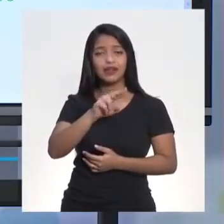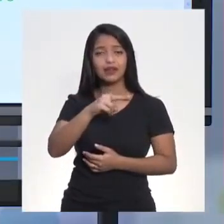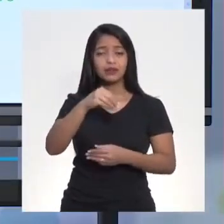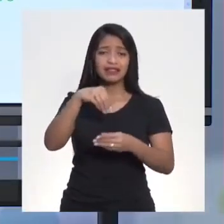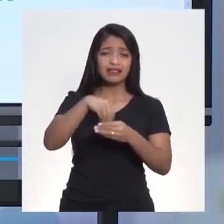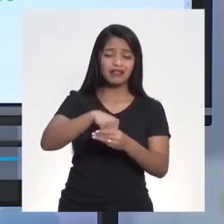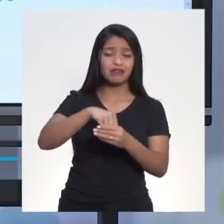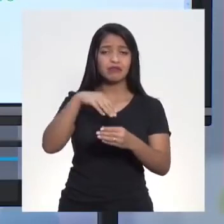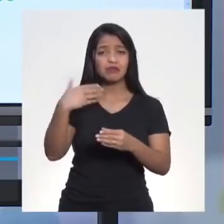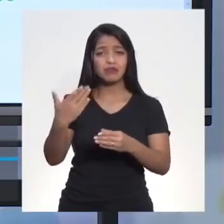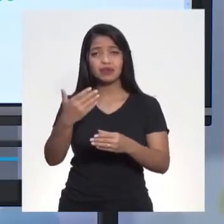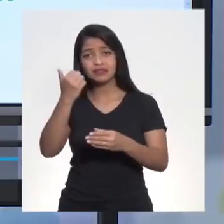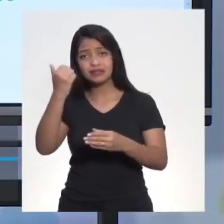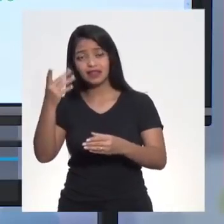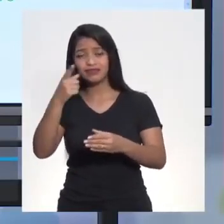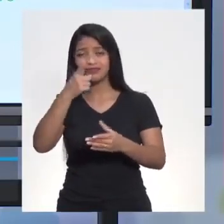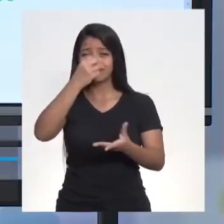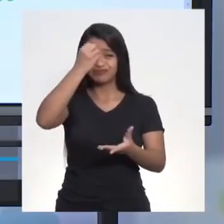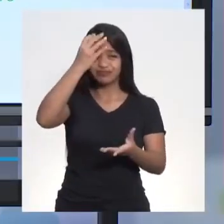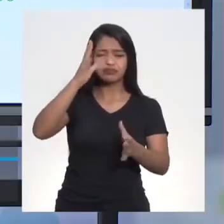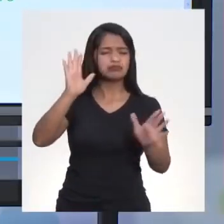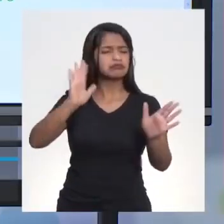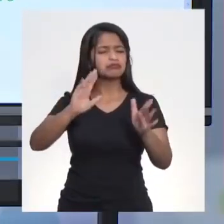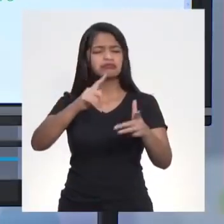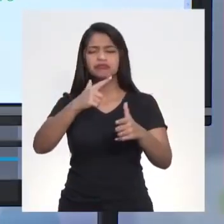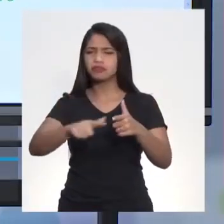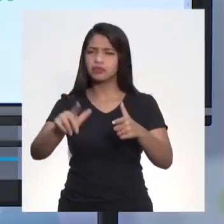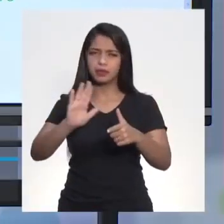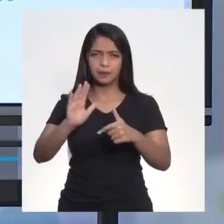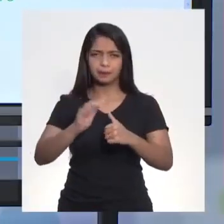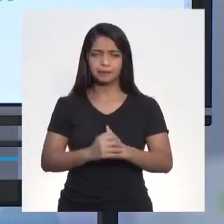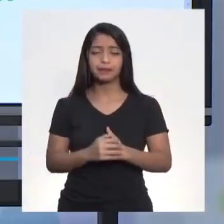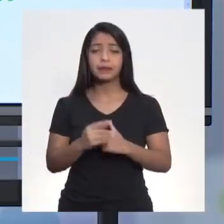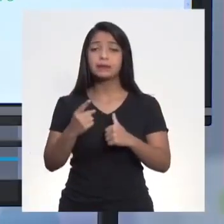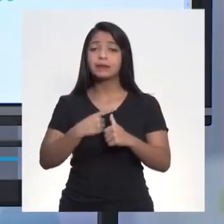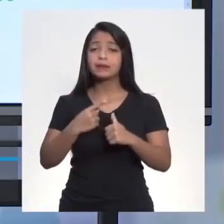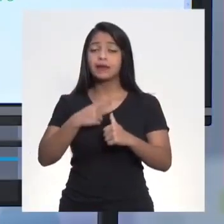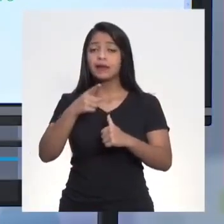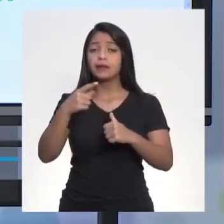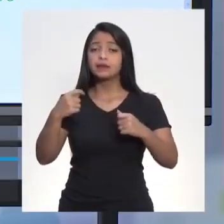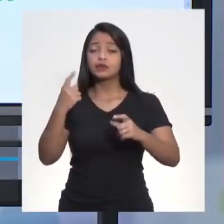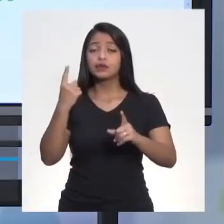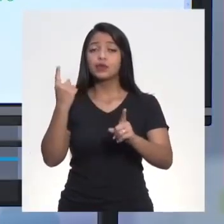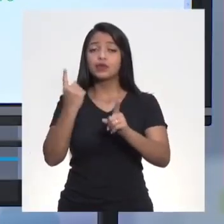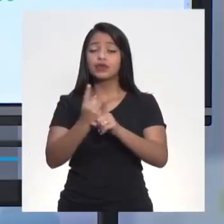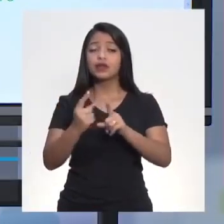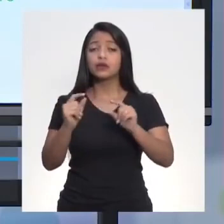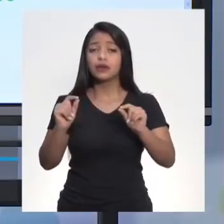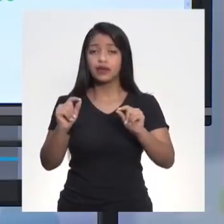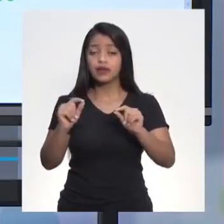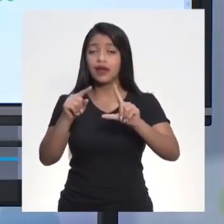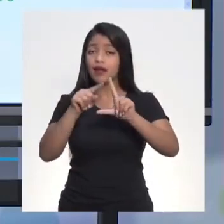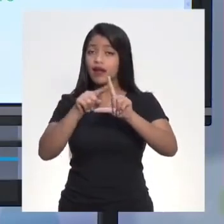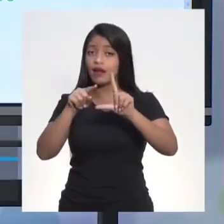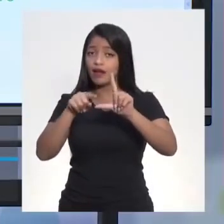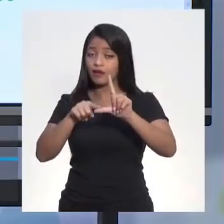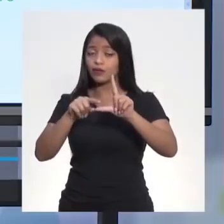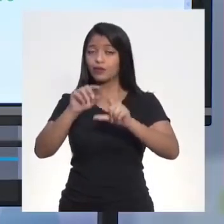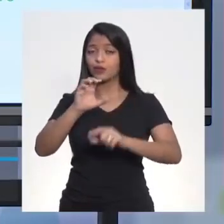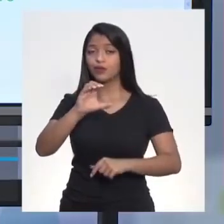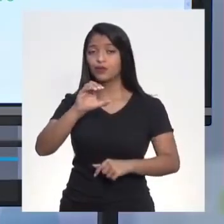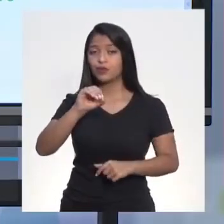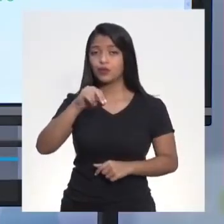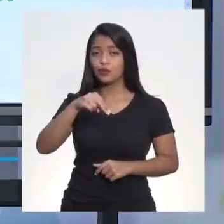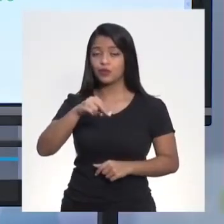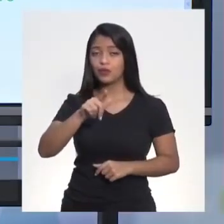por enquanto, não tem tanta essa relação. Você precisa identificar ali, saber quais ângulos são congruentes